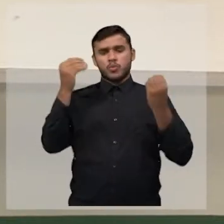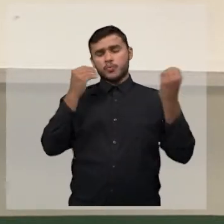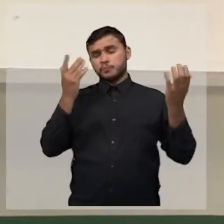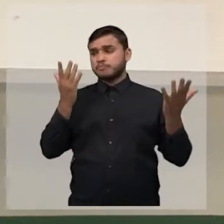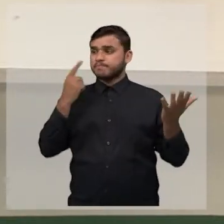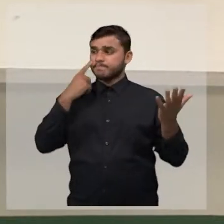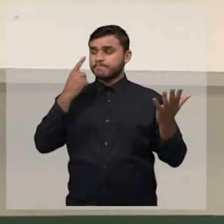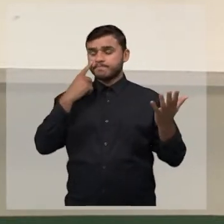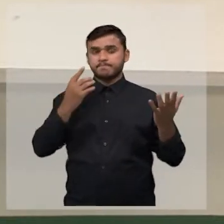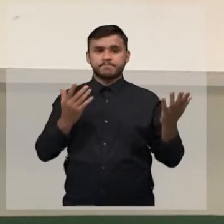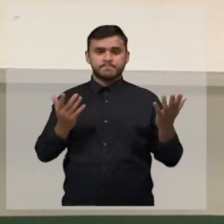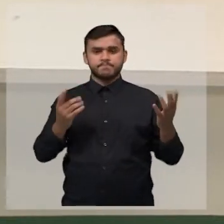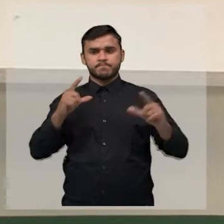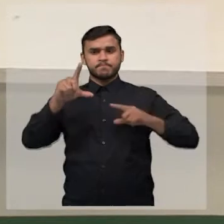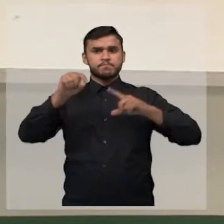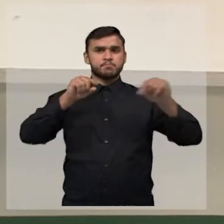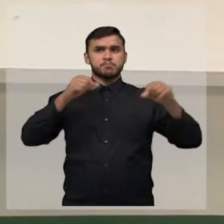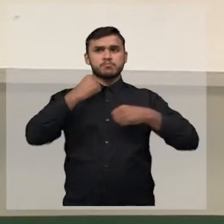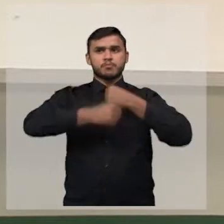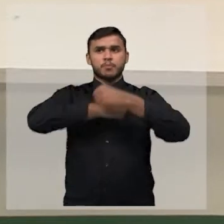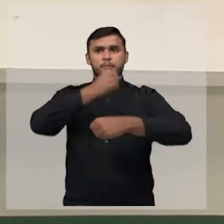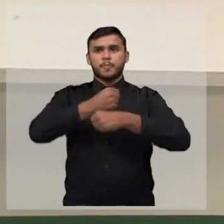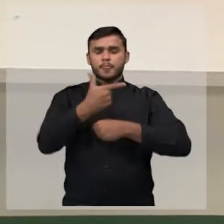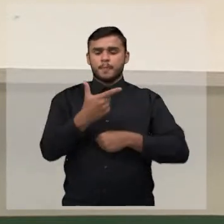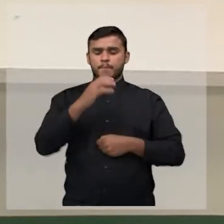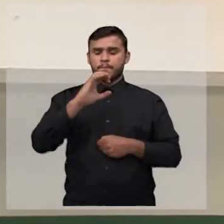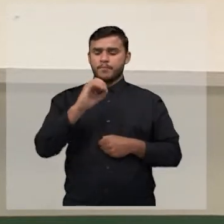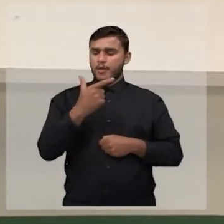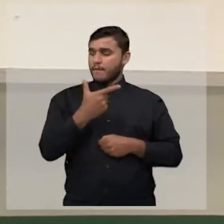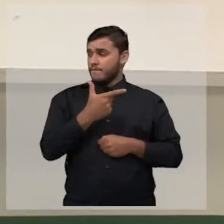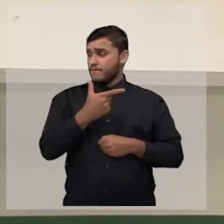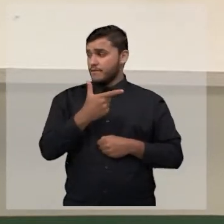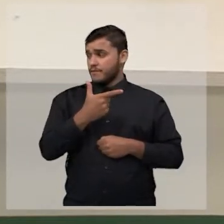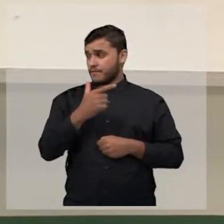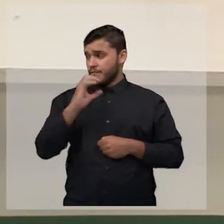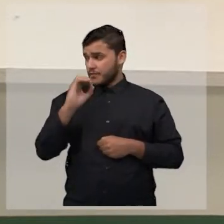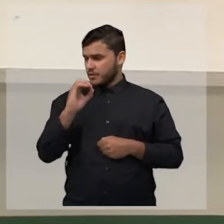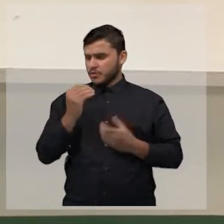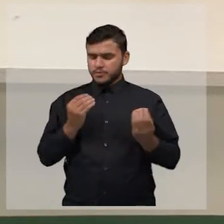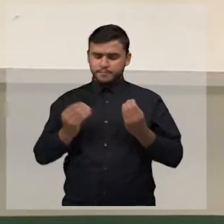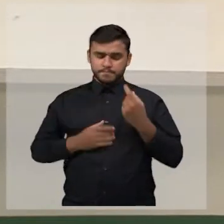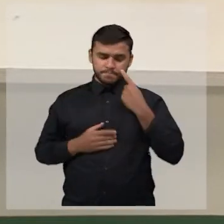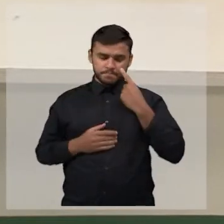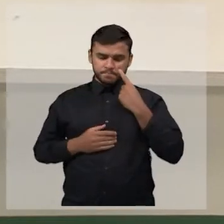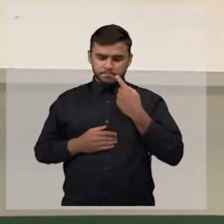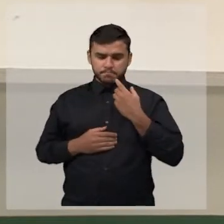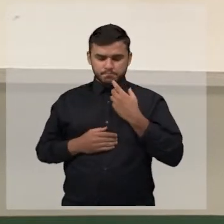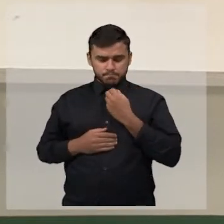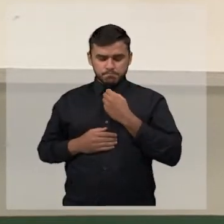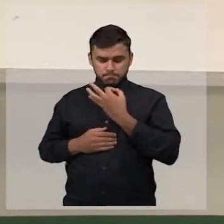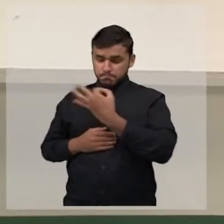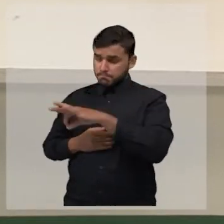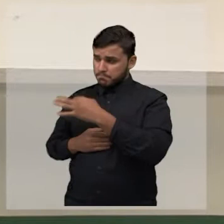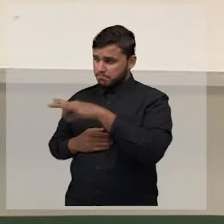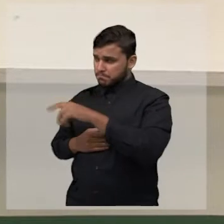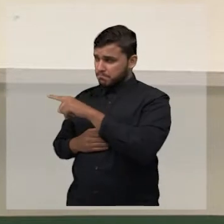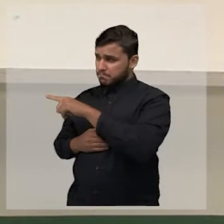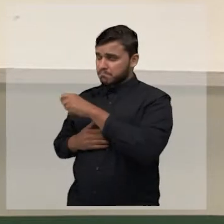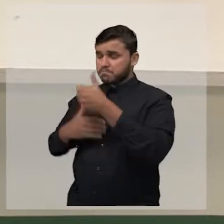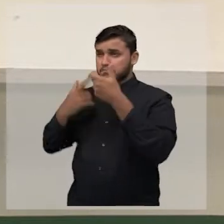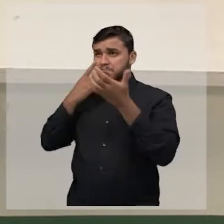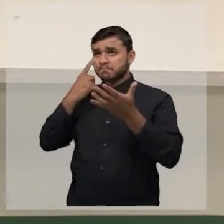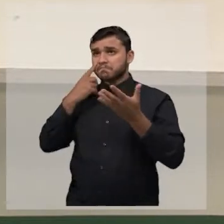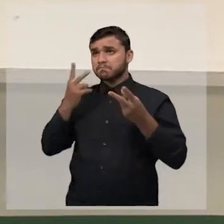definir, então, as peças do jogo de 2020 e 2022 já estão definidas? Você fez aí o quê? Você fez aí uma análise brilhante nesse aspecto.